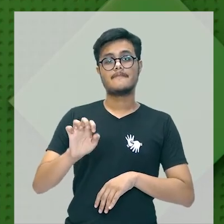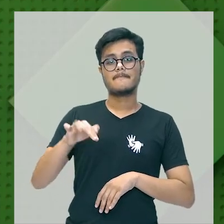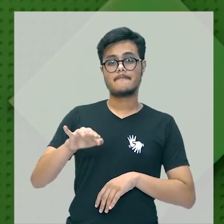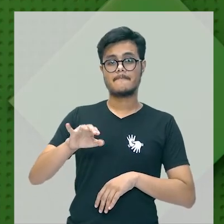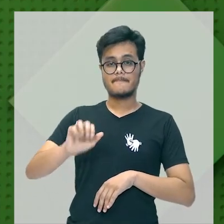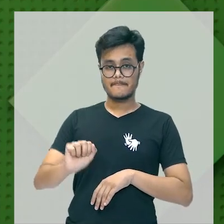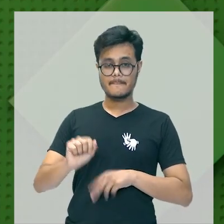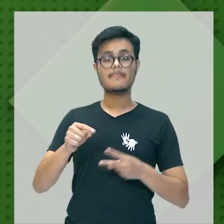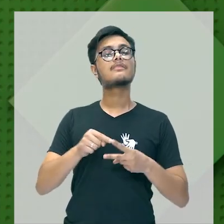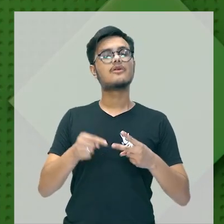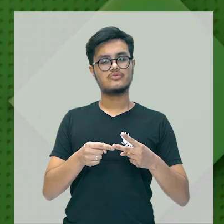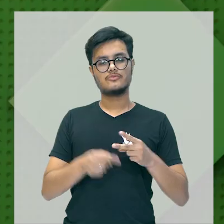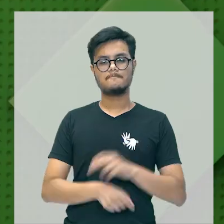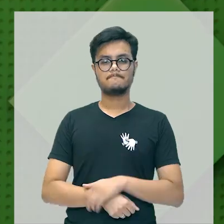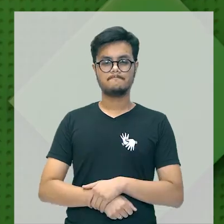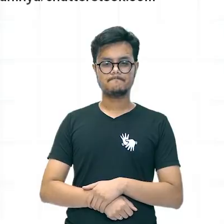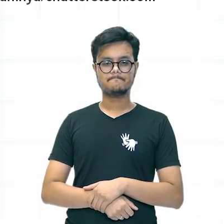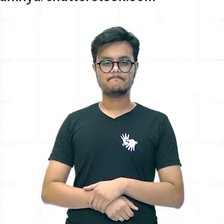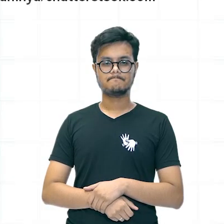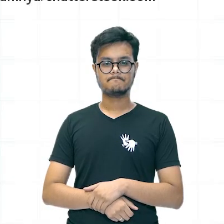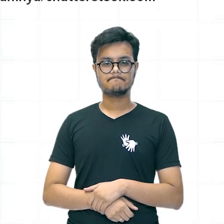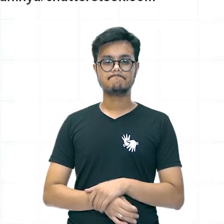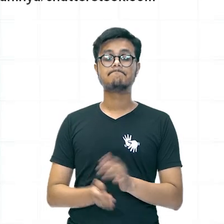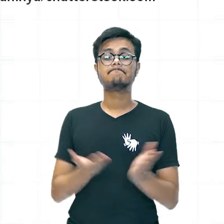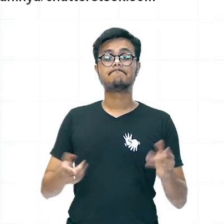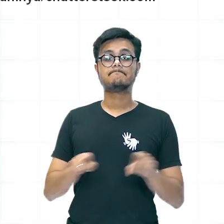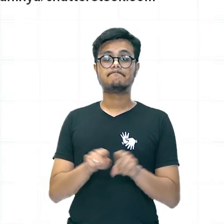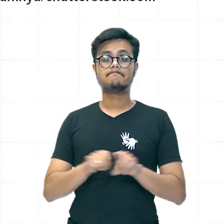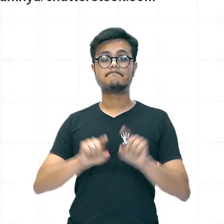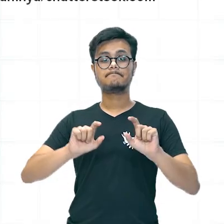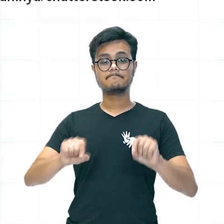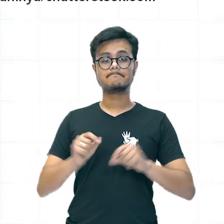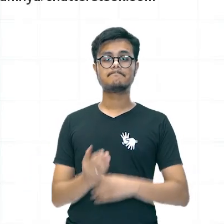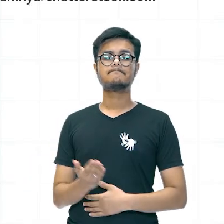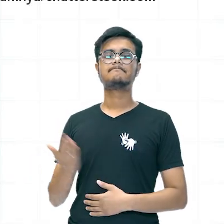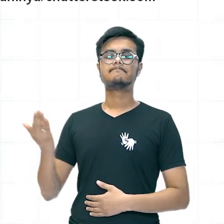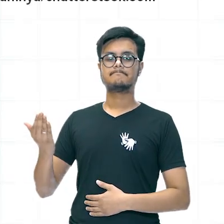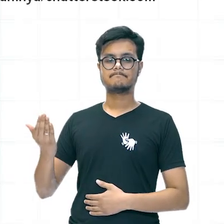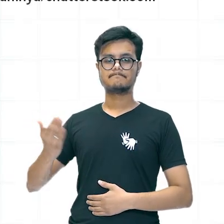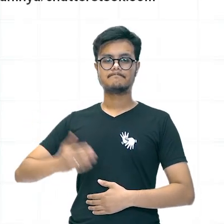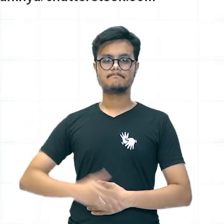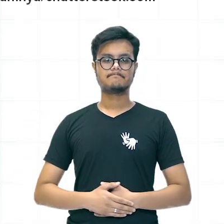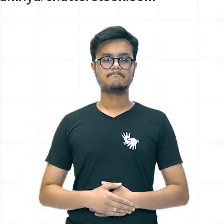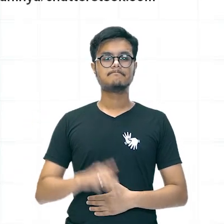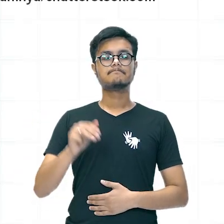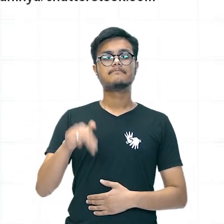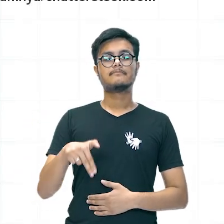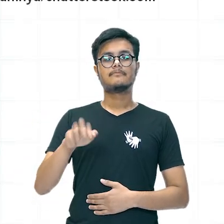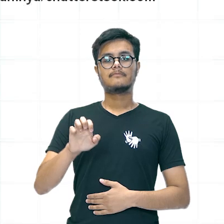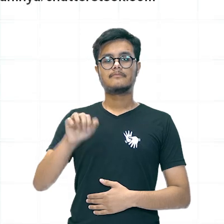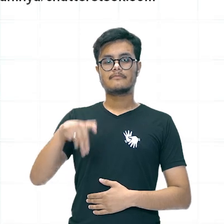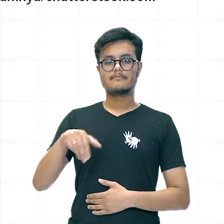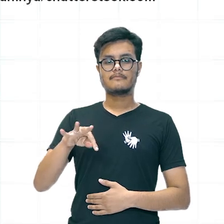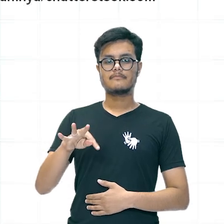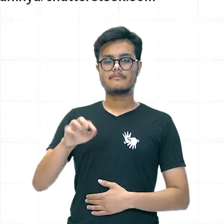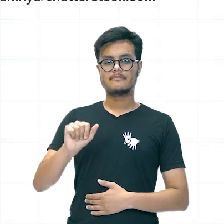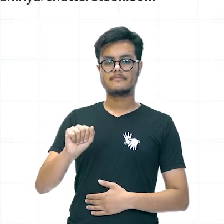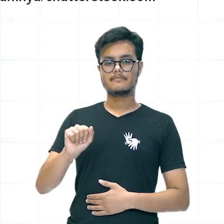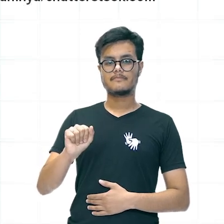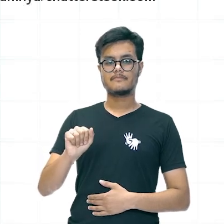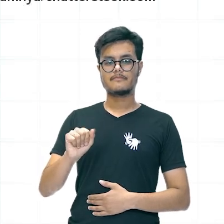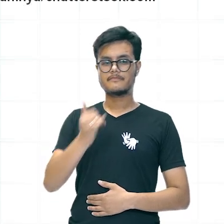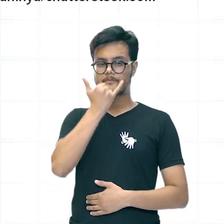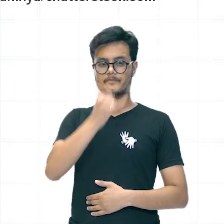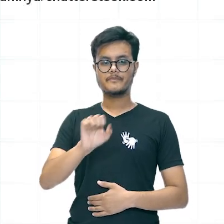Tênia sólio ou tênia saginata. E continuando aí, a gente vai falar do outro grupo de invertebrados, que são os nemateumintos.